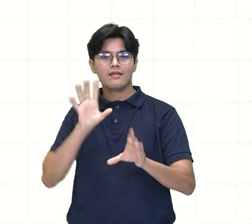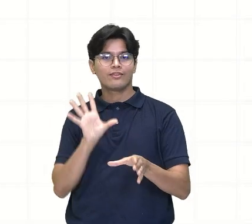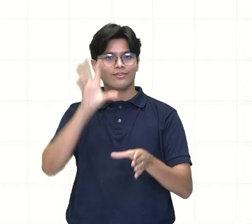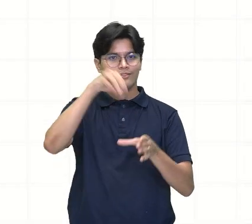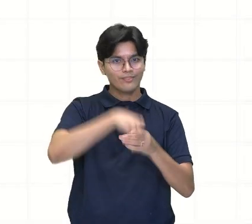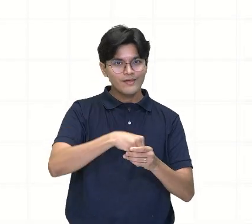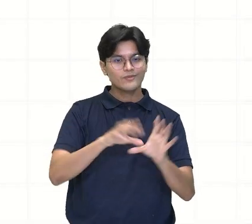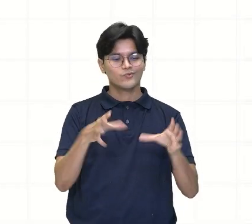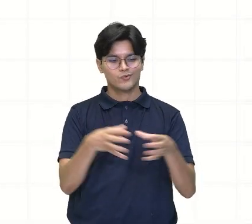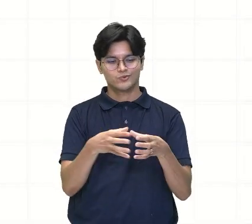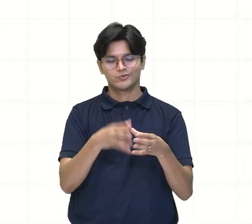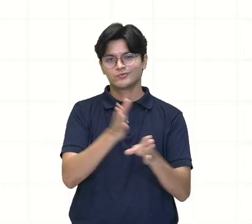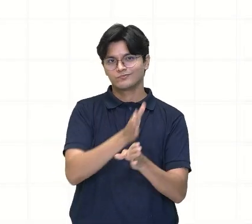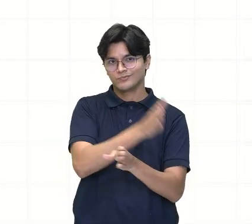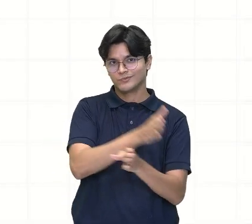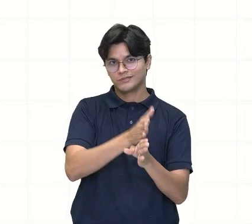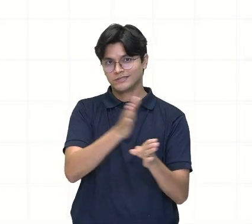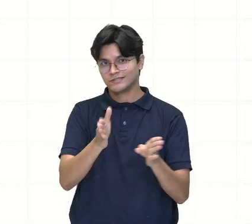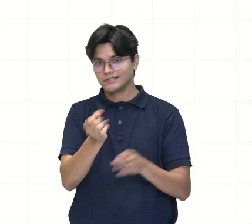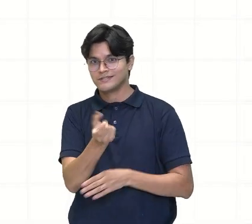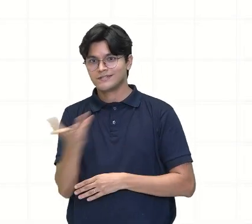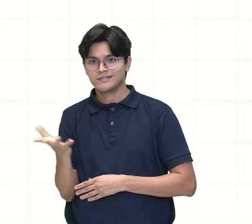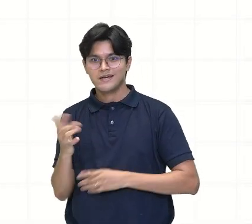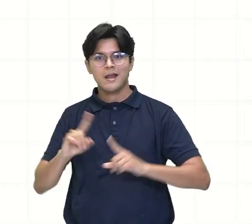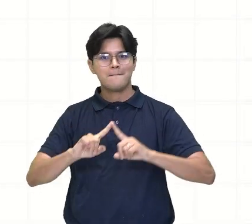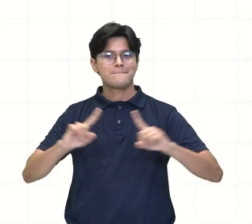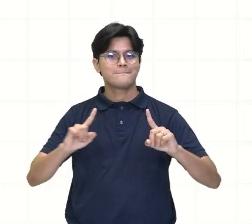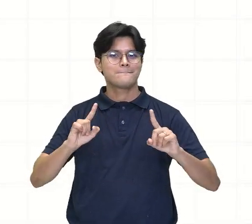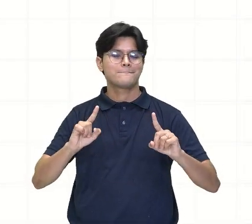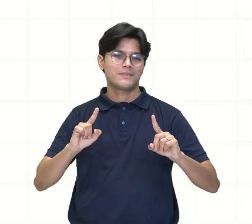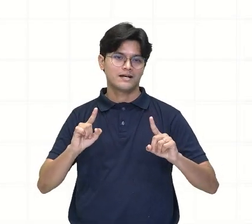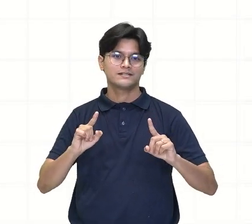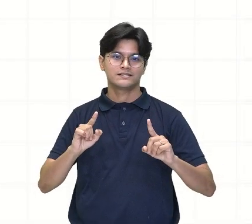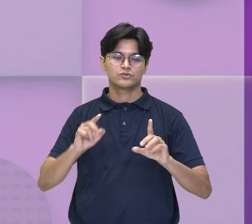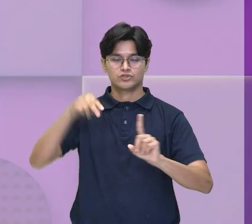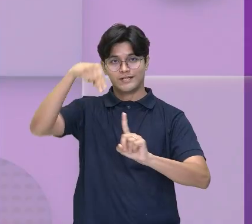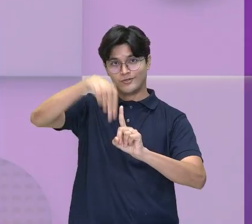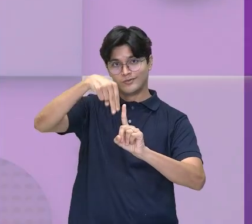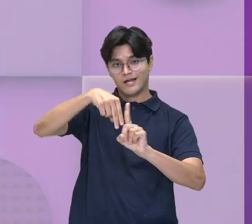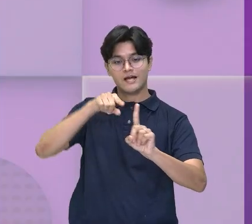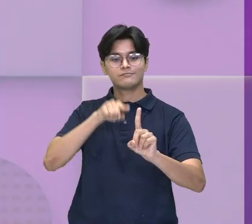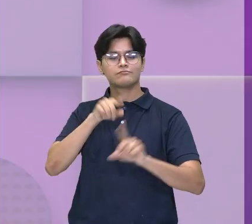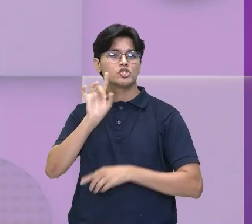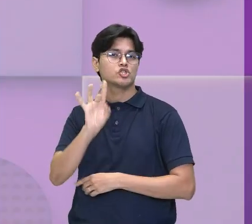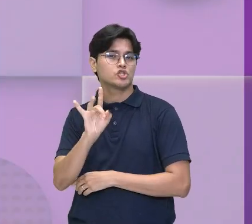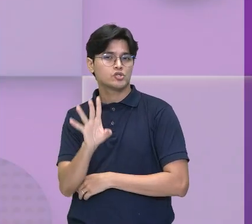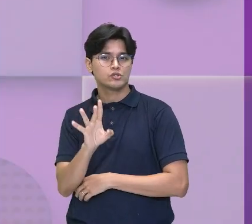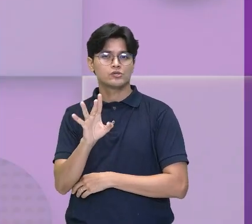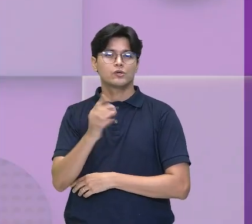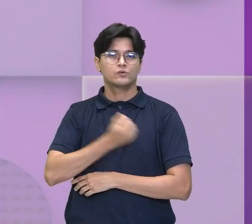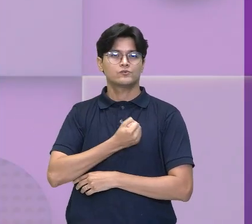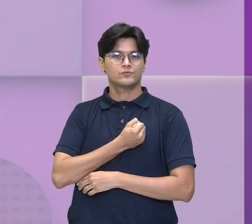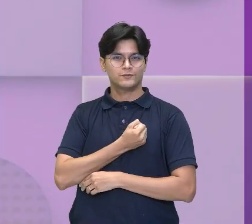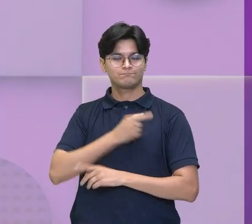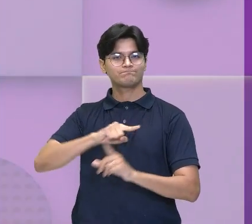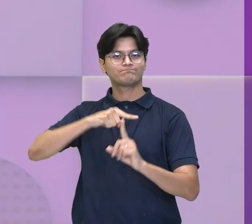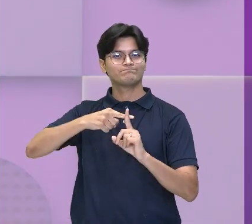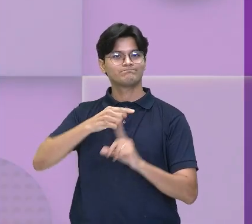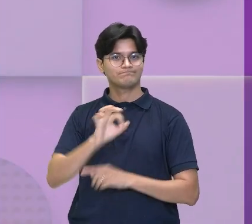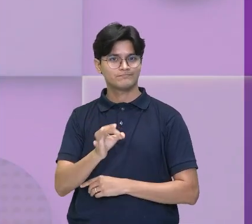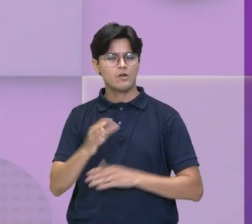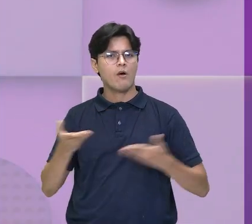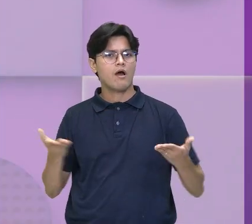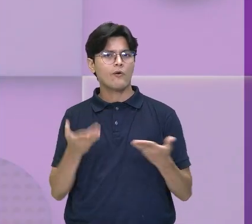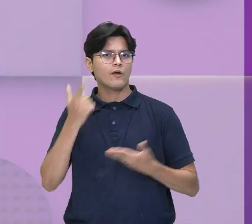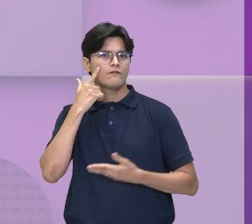inteiros, mas eles são apenas os números positivos. Muito bem. Agora a gente vai ver